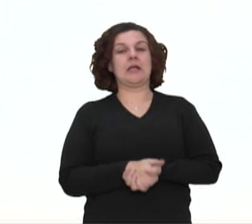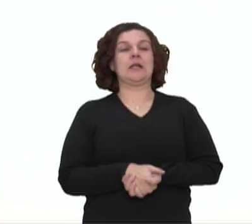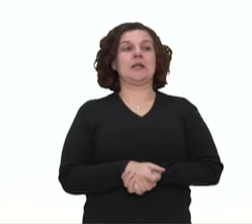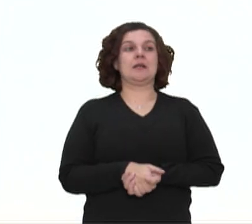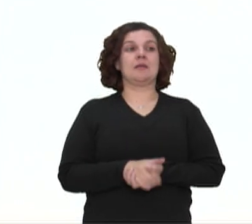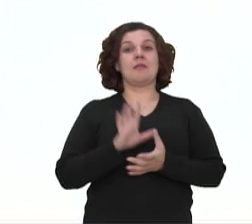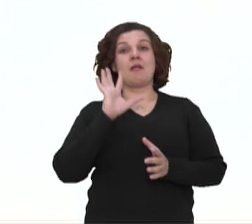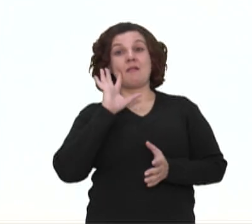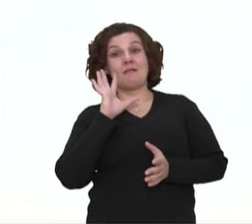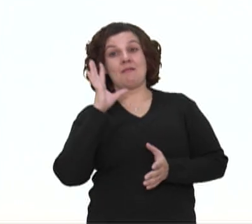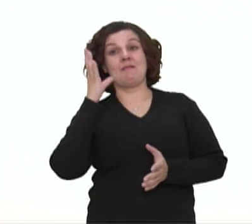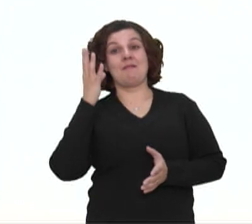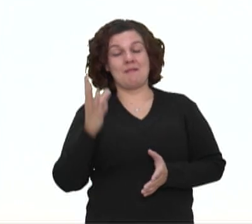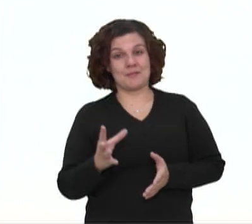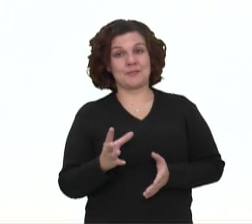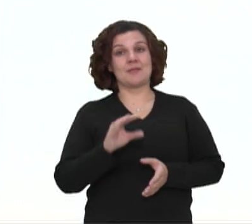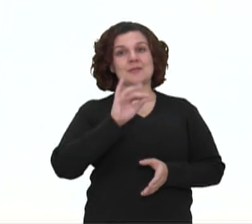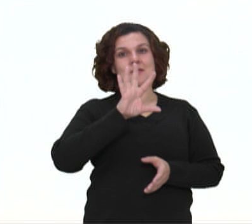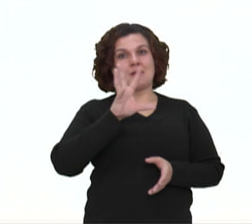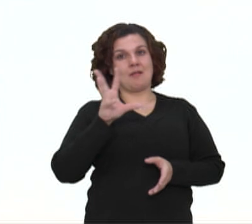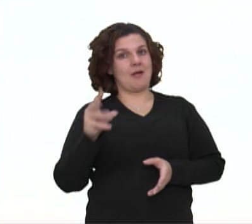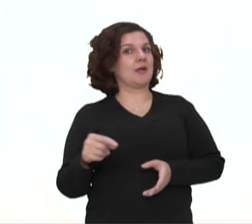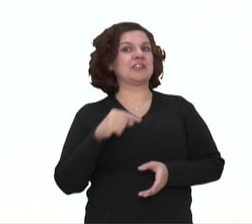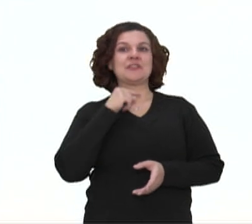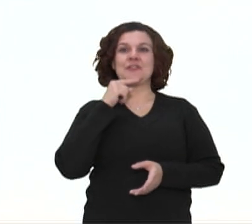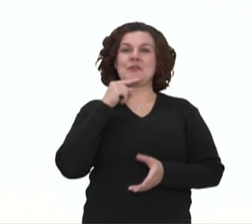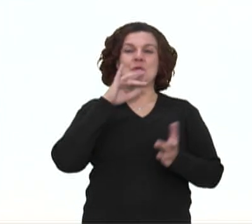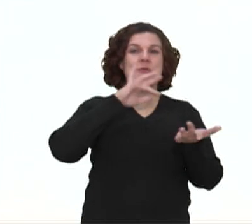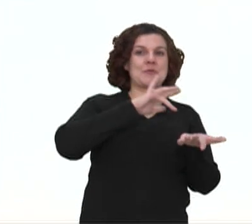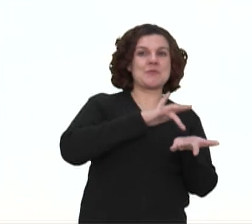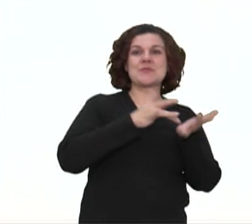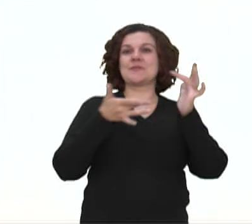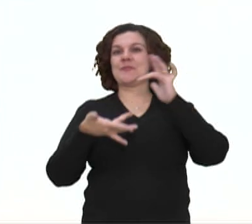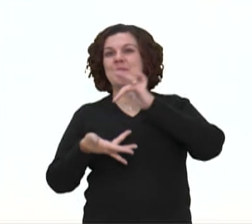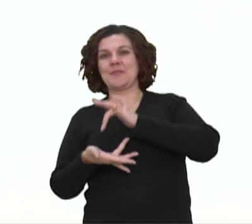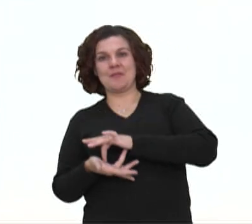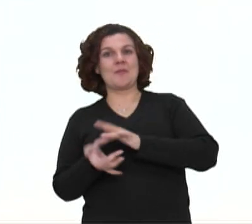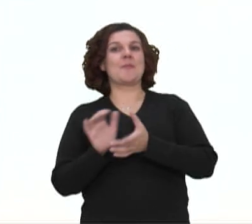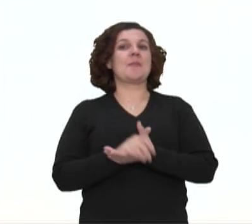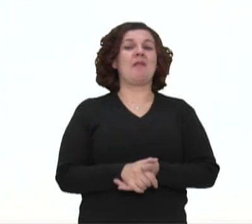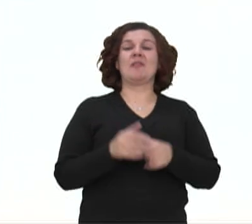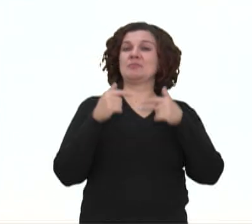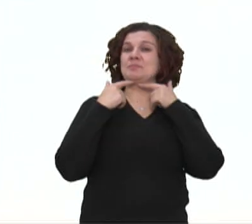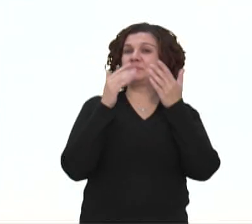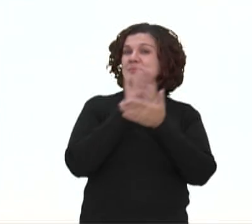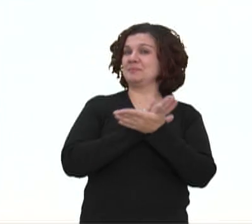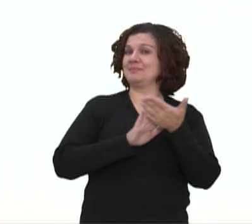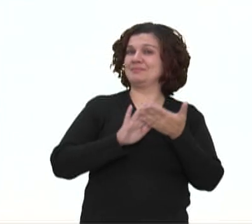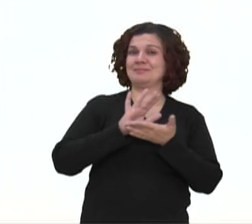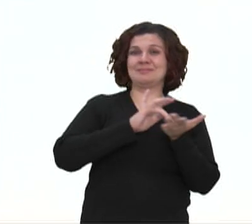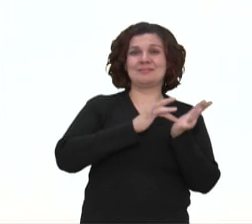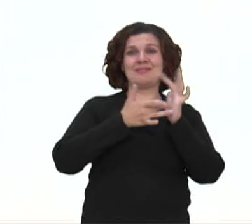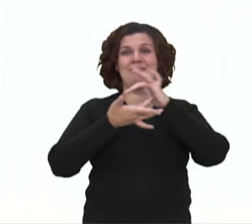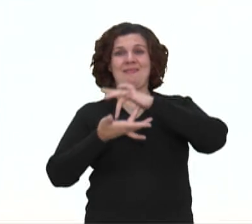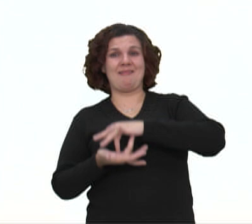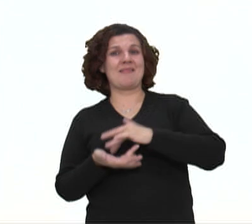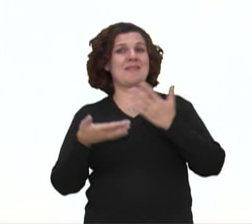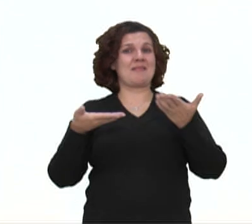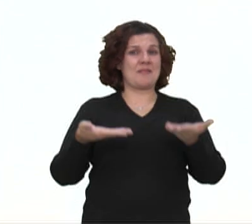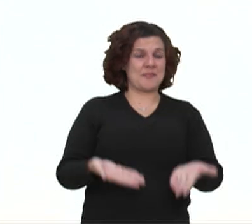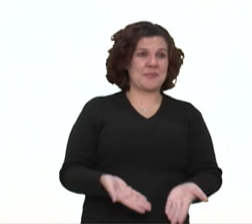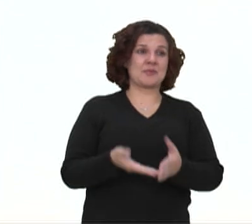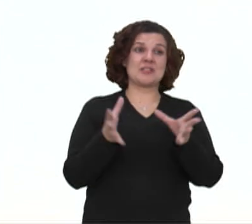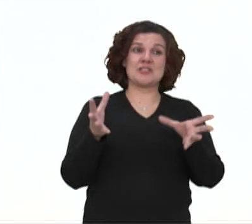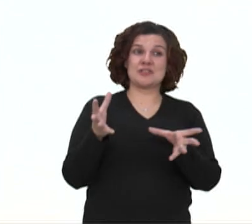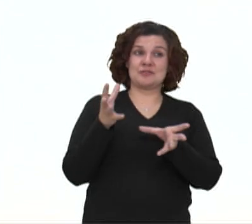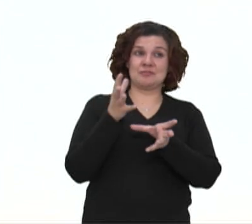que a África não participe do mundo globalizado. Ela não tem muito a oferecer. Soma-se a isso este